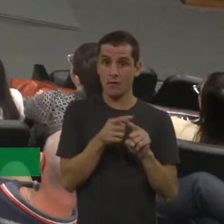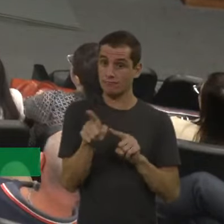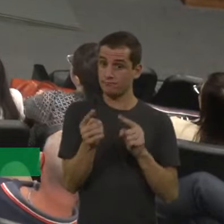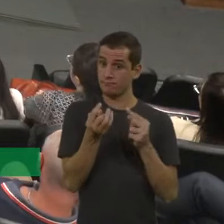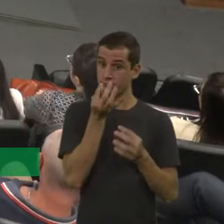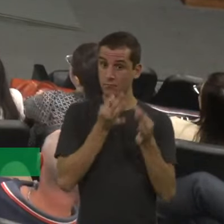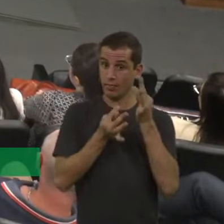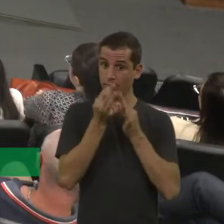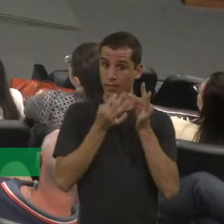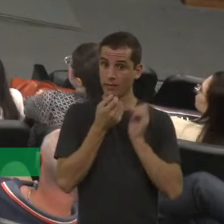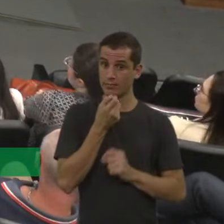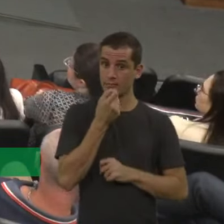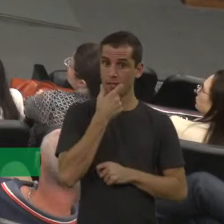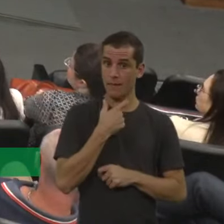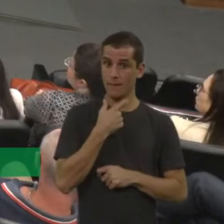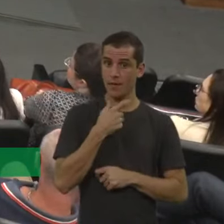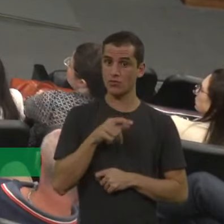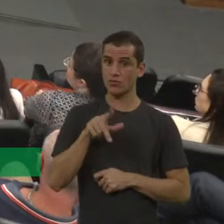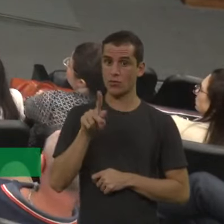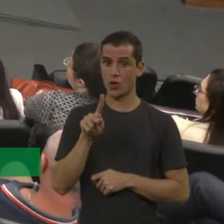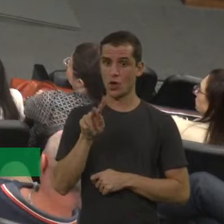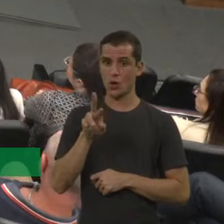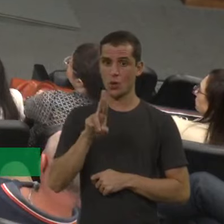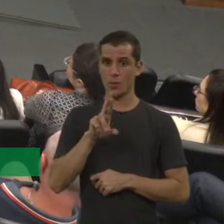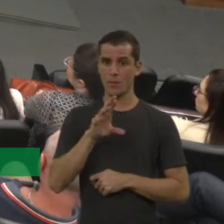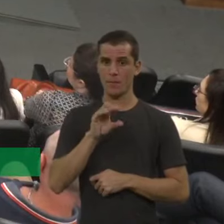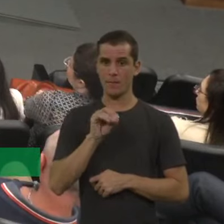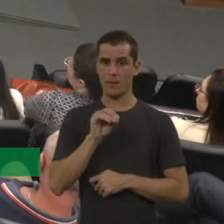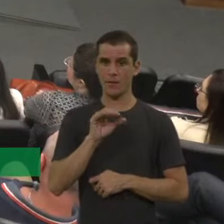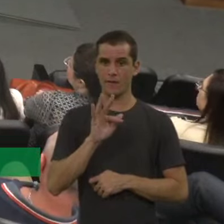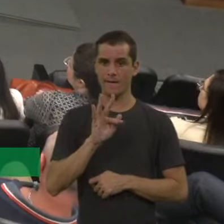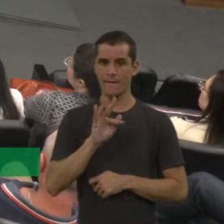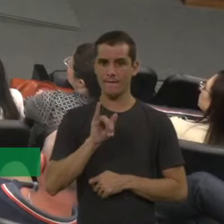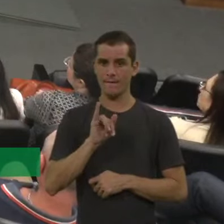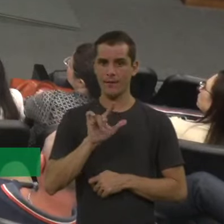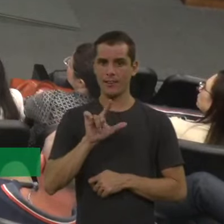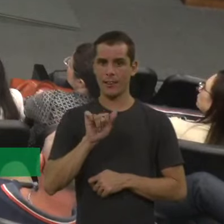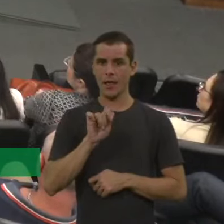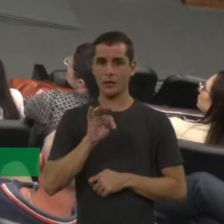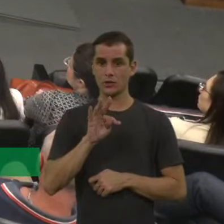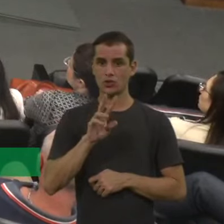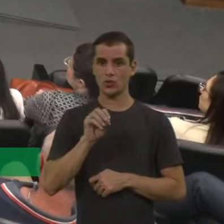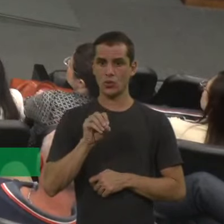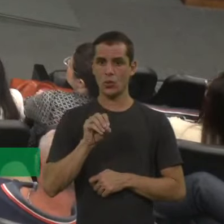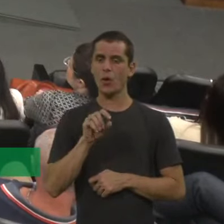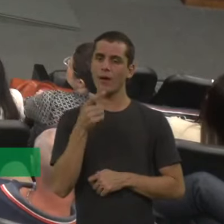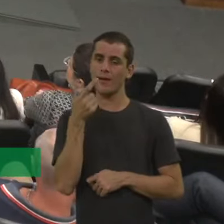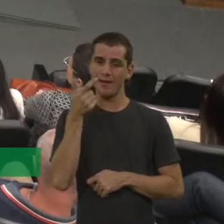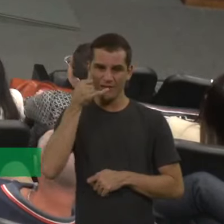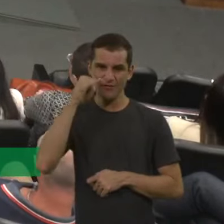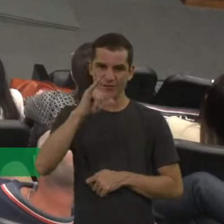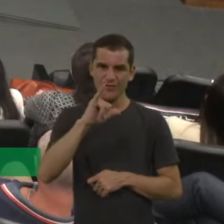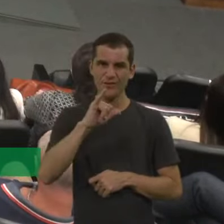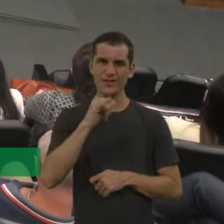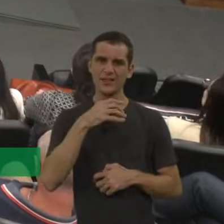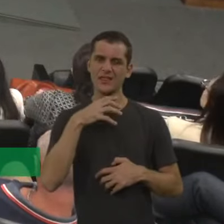gente chama de profilático, né? Para evitar crises, mesmo assim eles tinham em torno de 18 crises no ano.